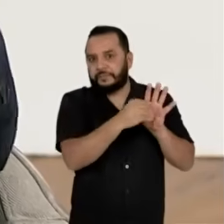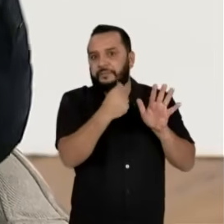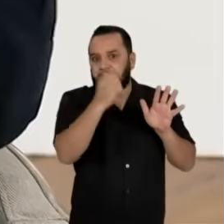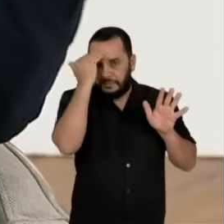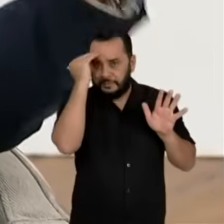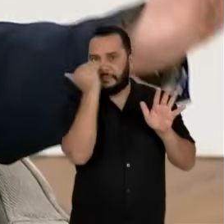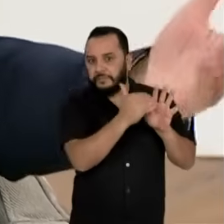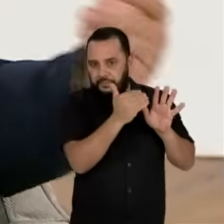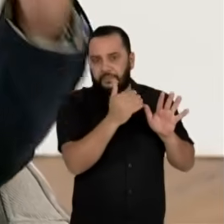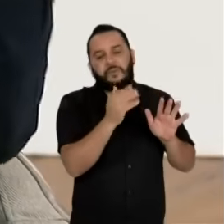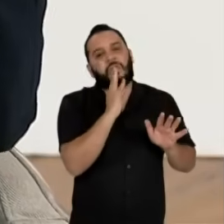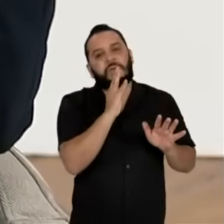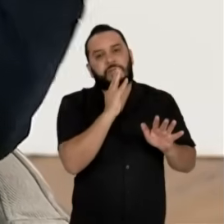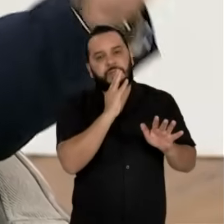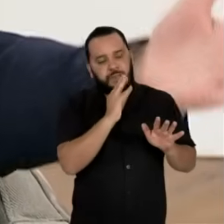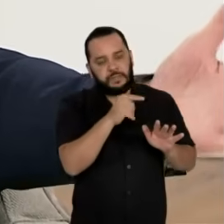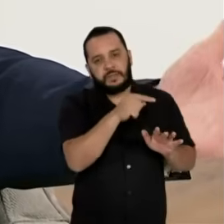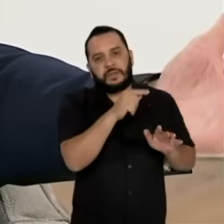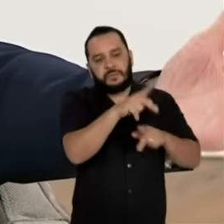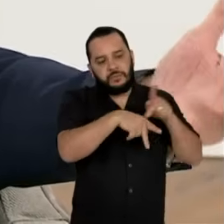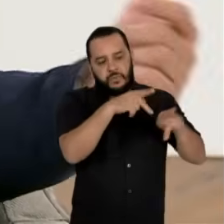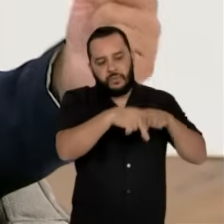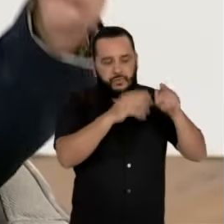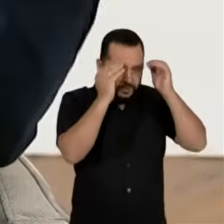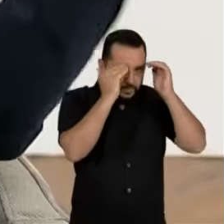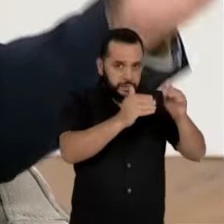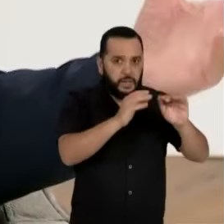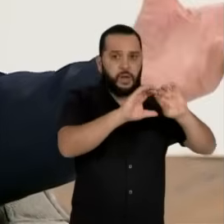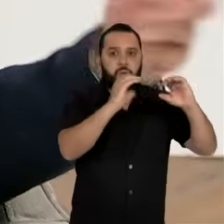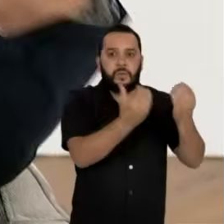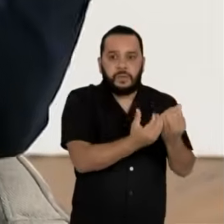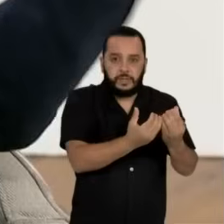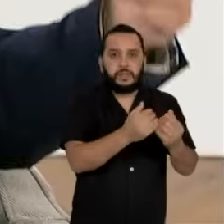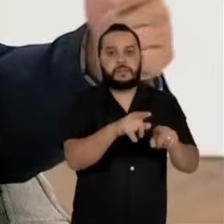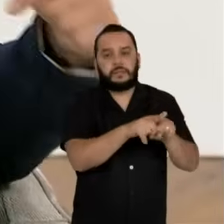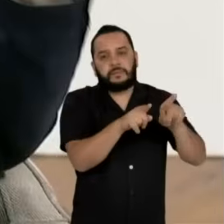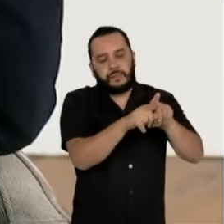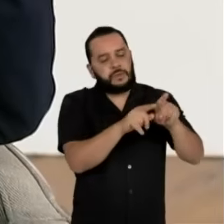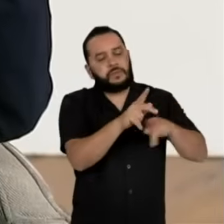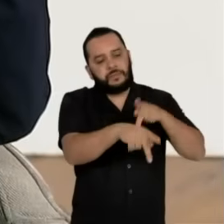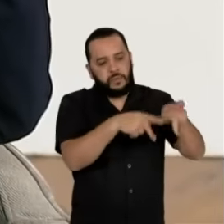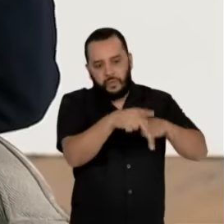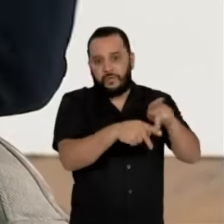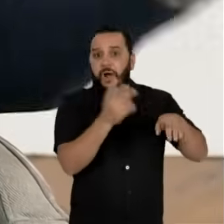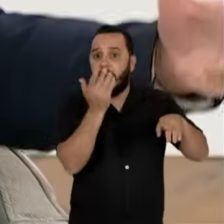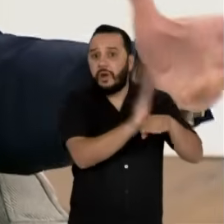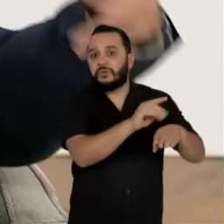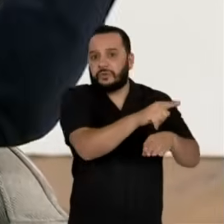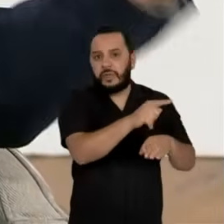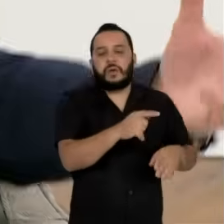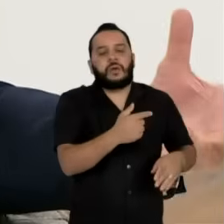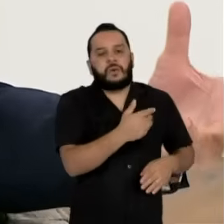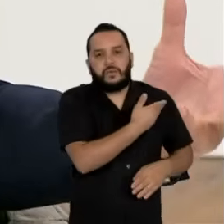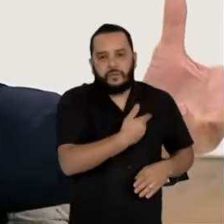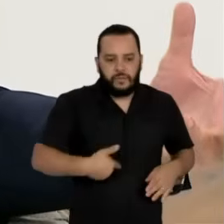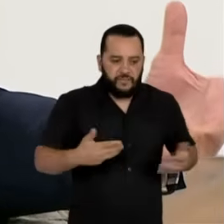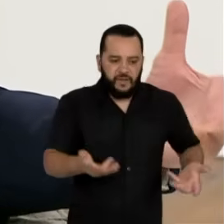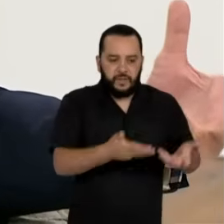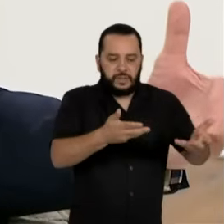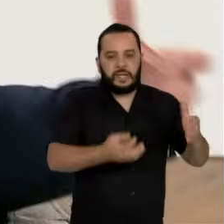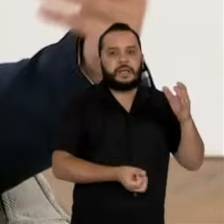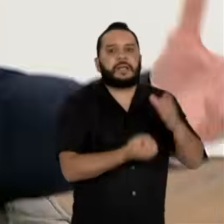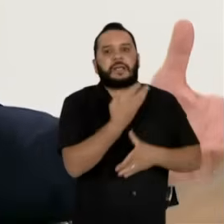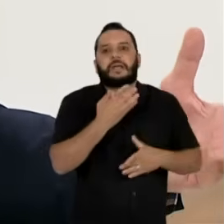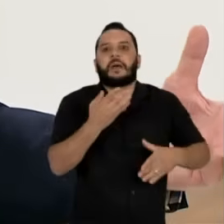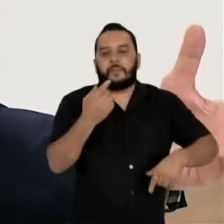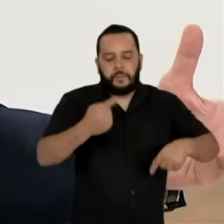conhecer, respeitar aquelas populações, respeitar aquelas comunidades, respeitar o povo, ajudar ao governo valorizar, fazer políticas chegarem